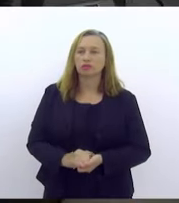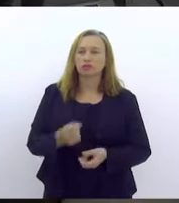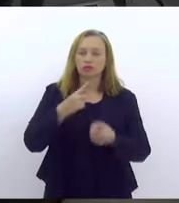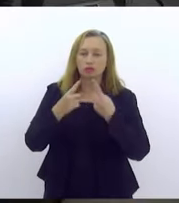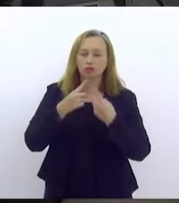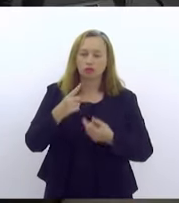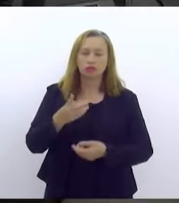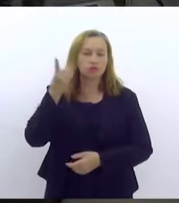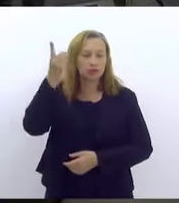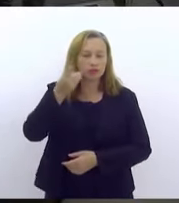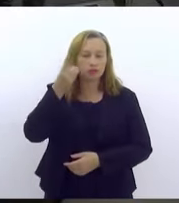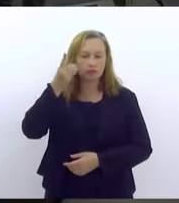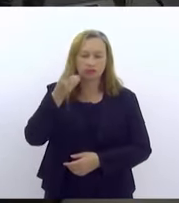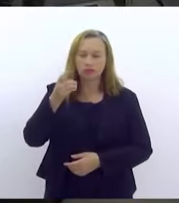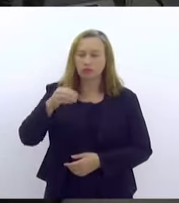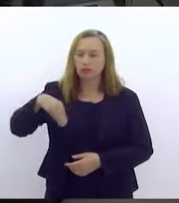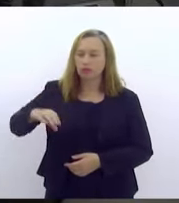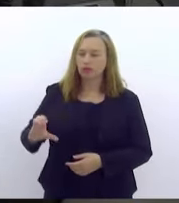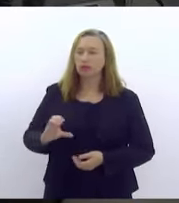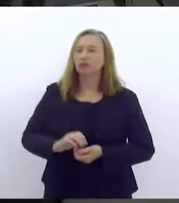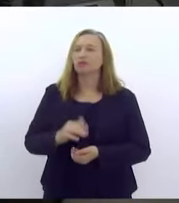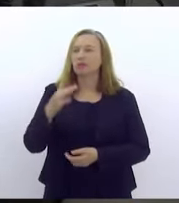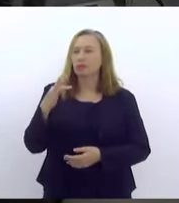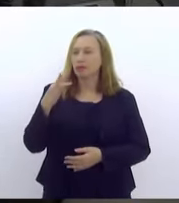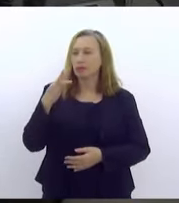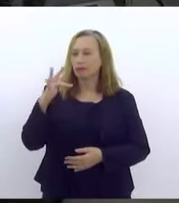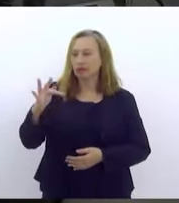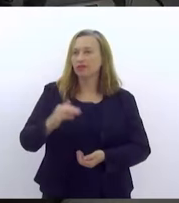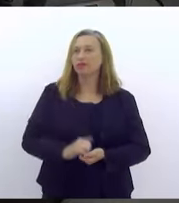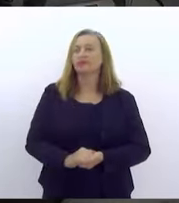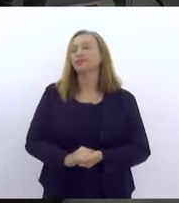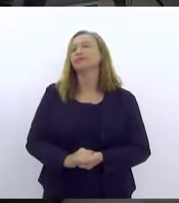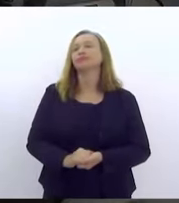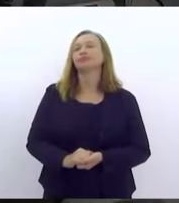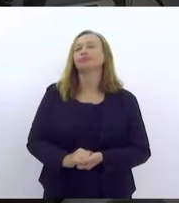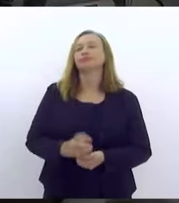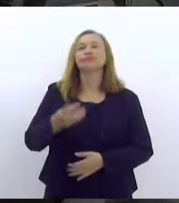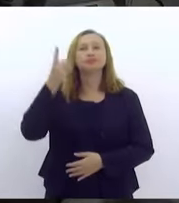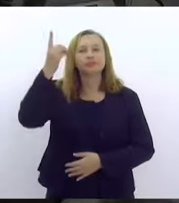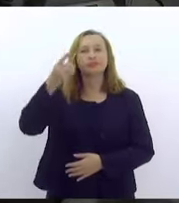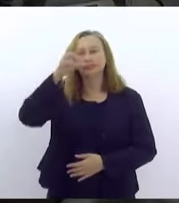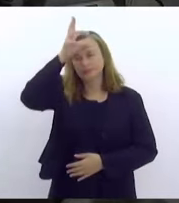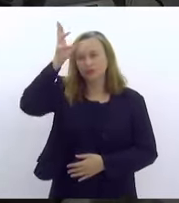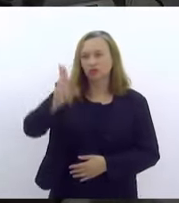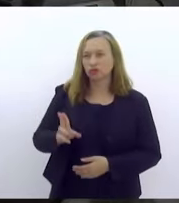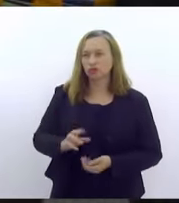presidente. Deputado Mink, por favor. Serei breve. Deputada Tia Ju,